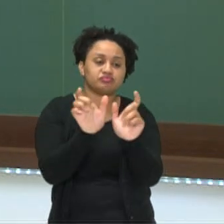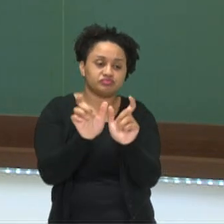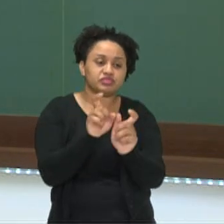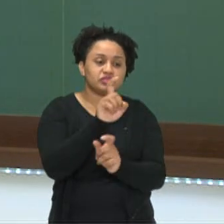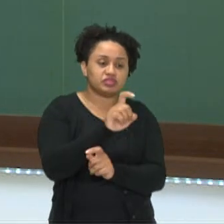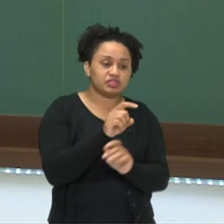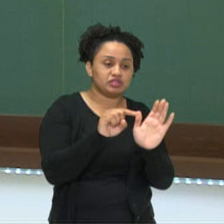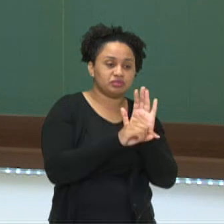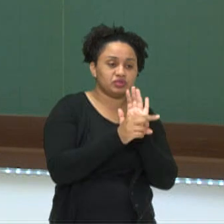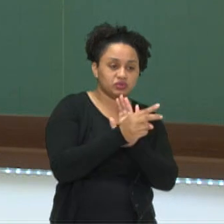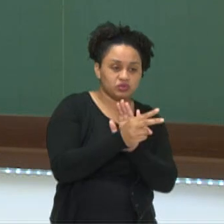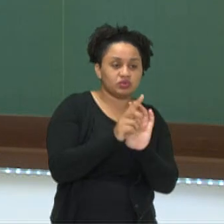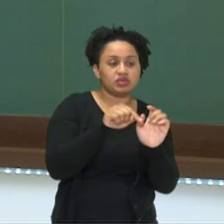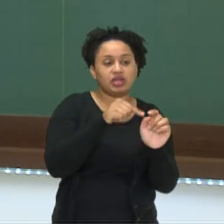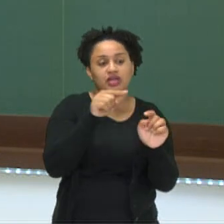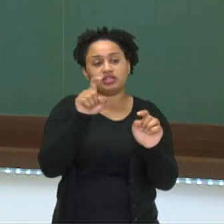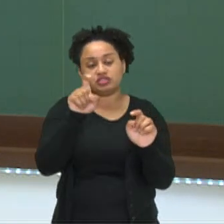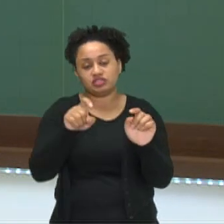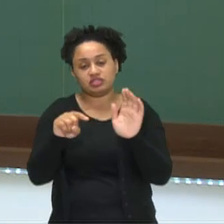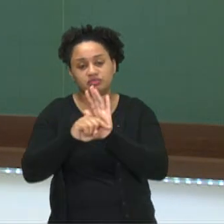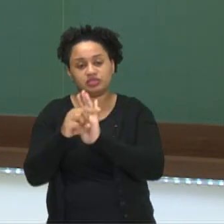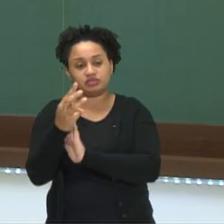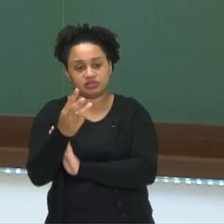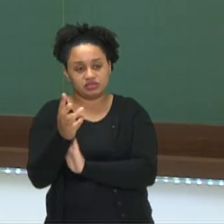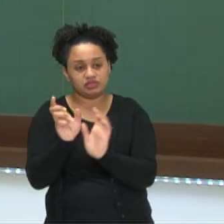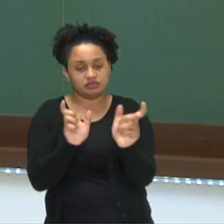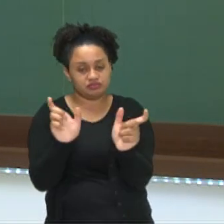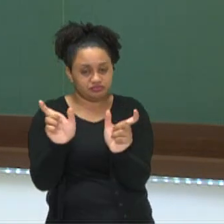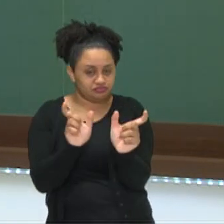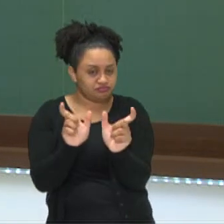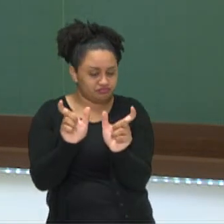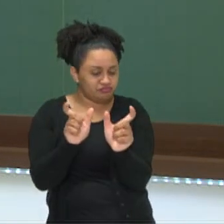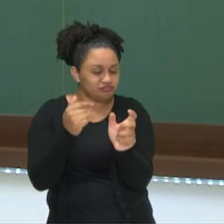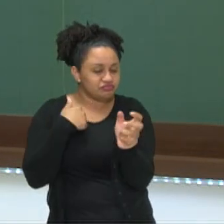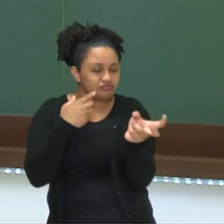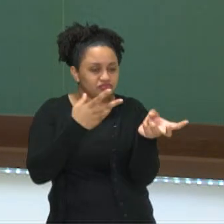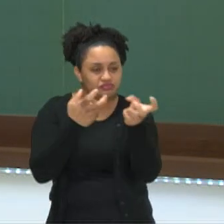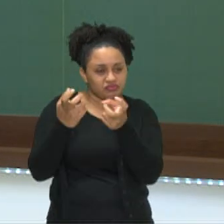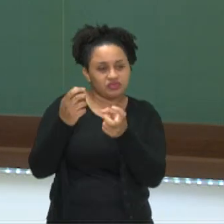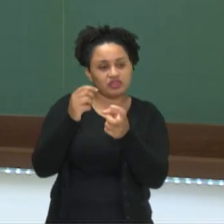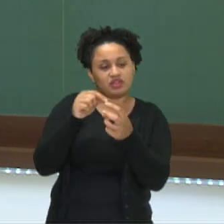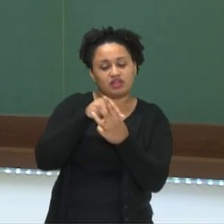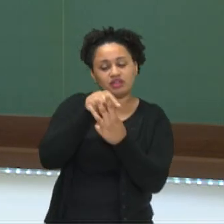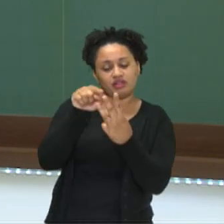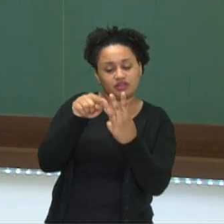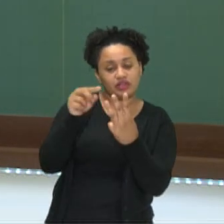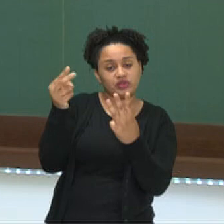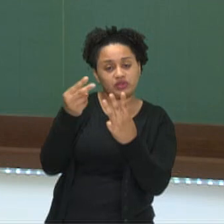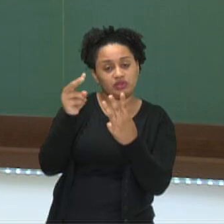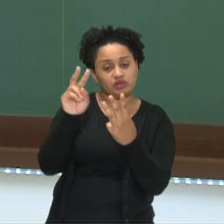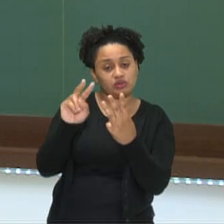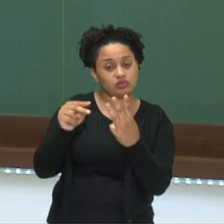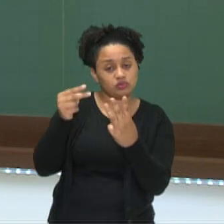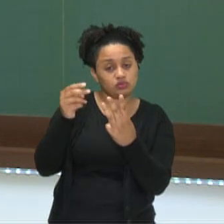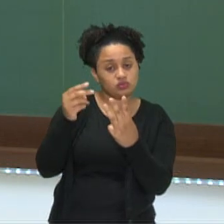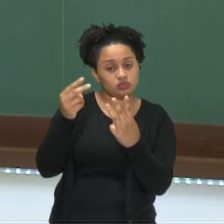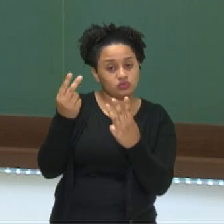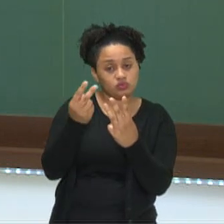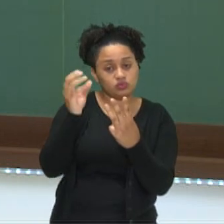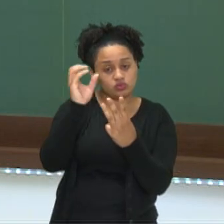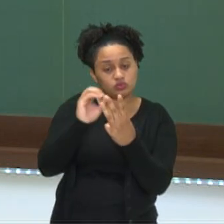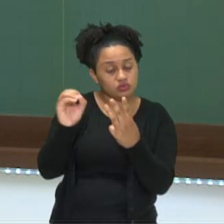x menos 2 em evidência, sobra o x menos 3. Então, repare como esse trinômio aqui do segundo grau aparentemente não tinha